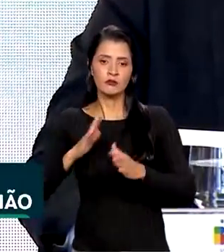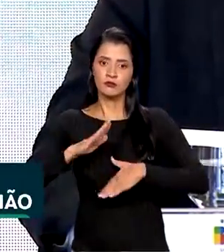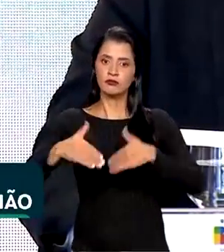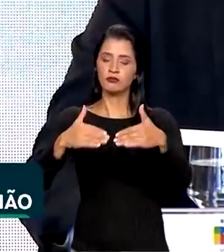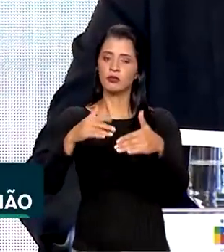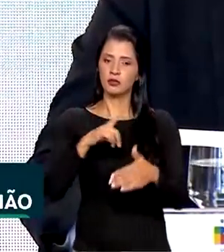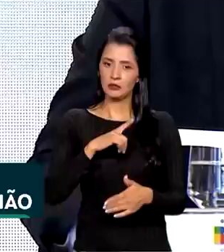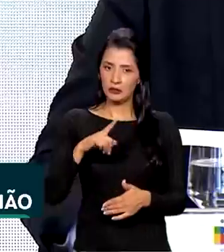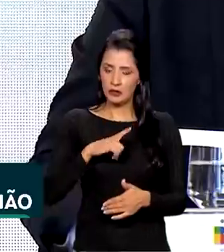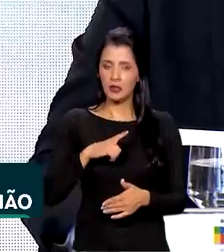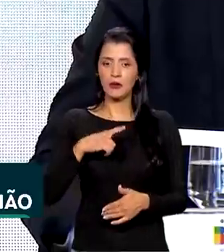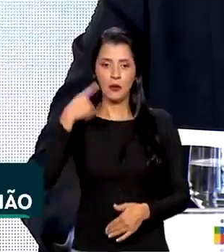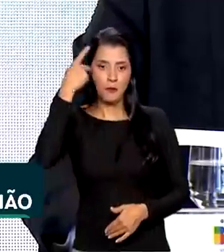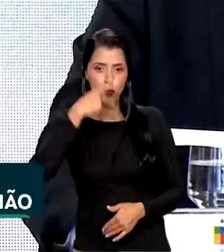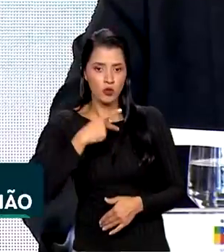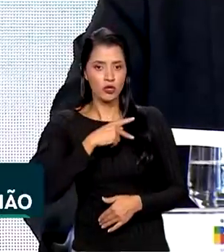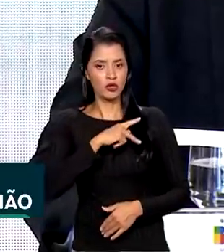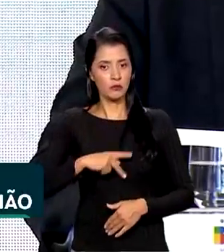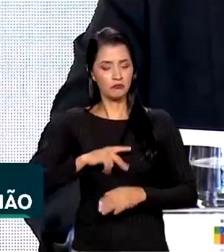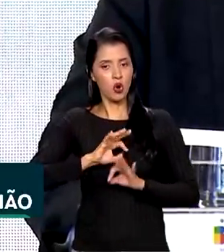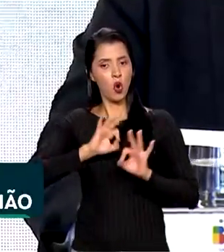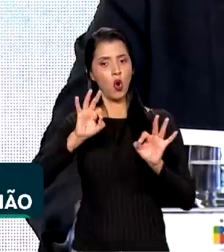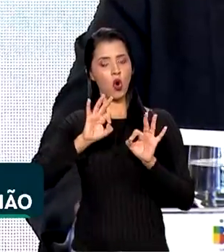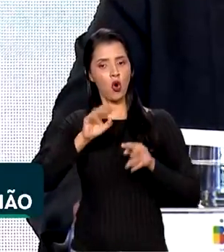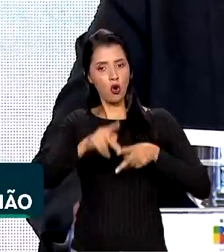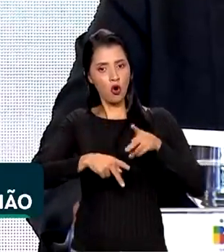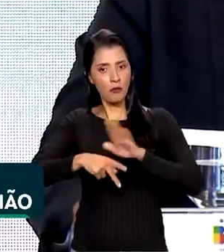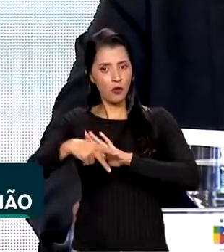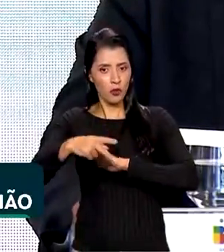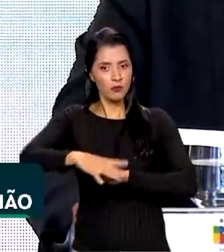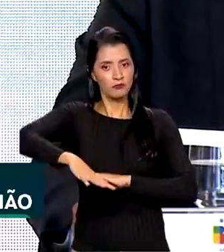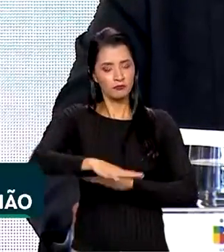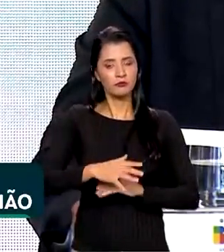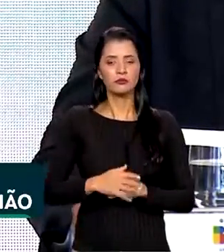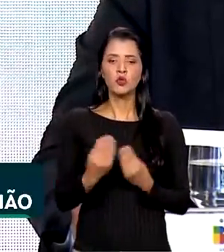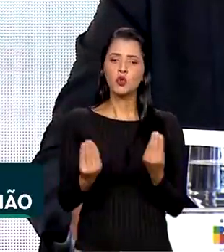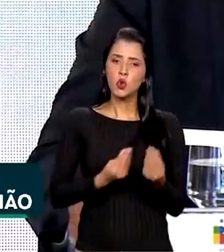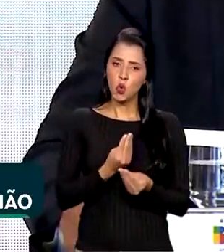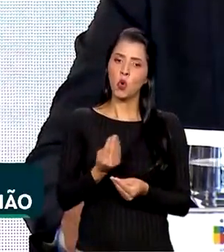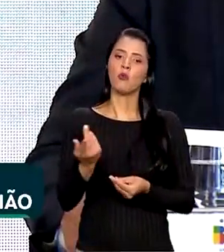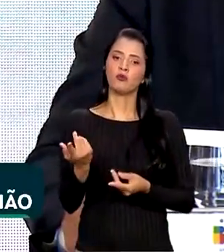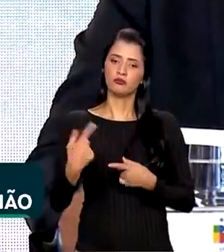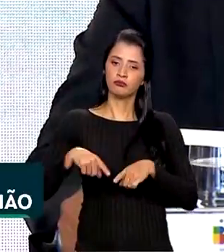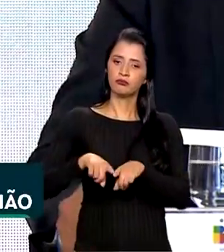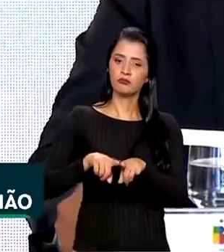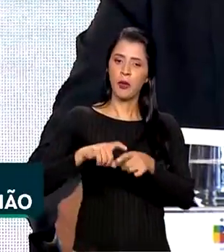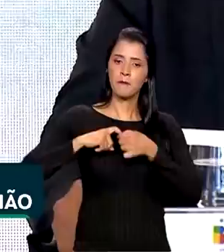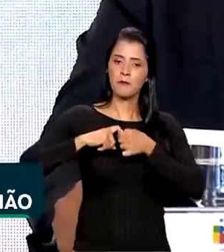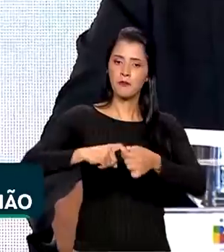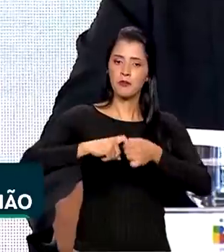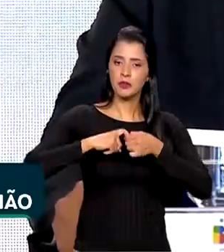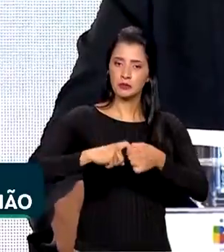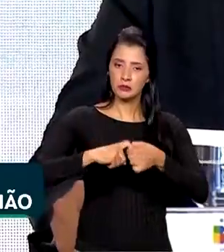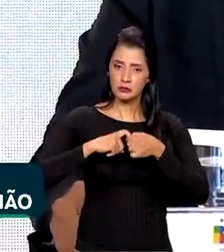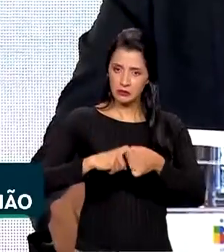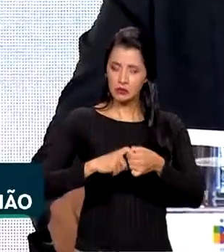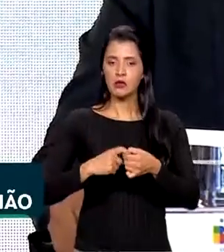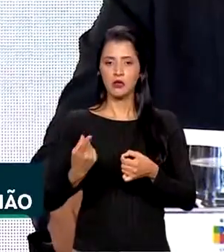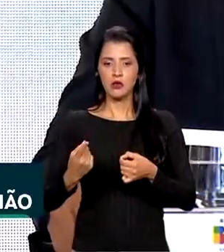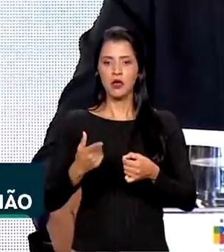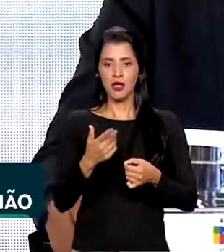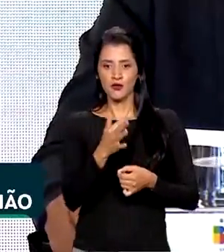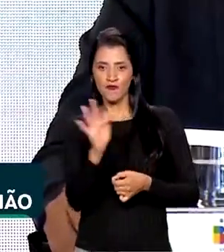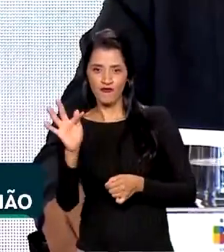boas políticas públicas é através da parceria entre os entes